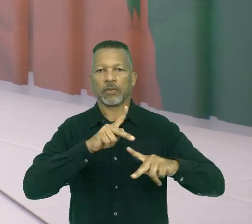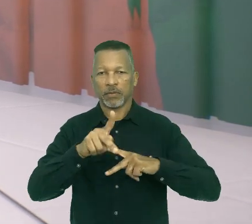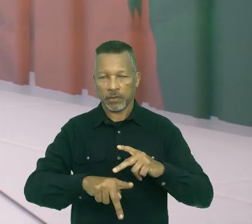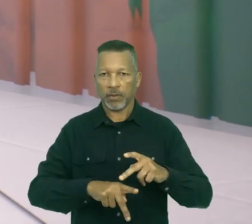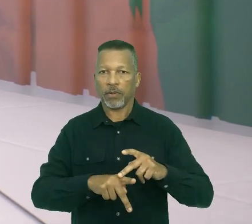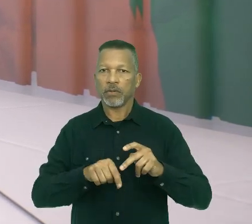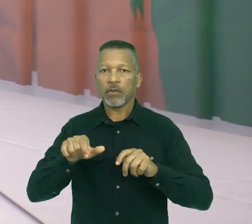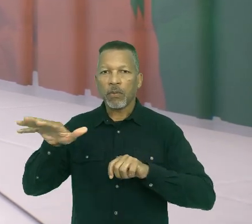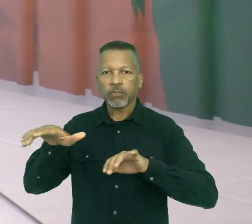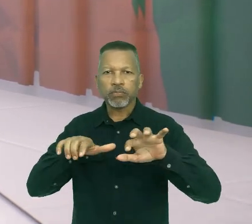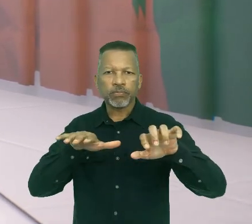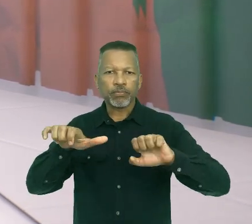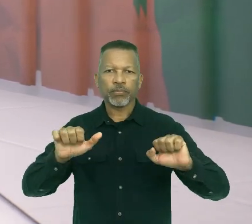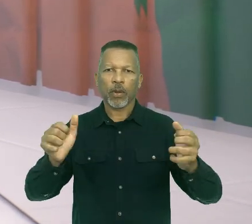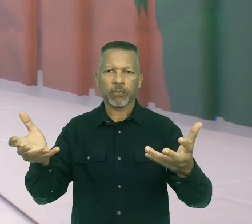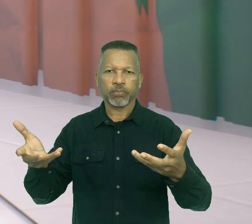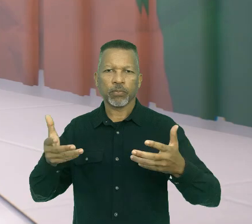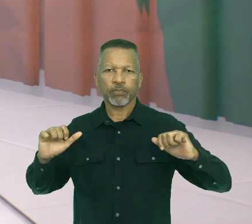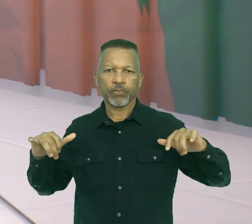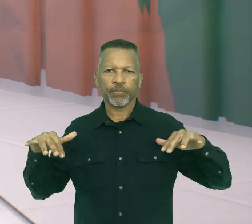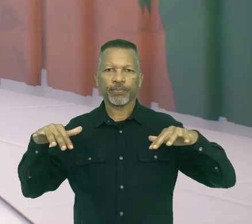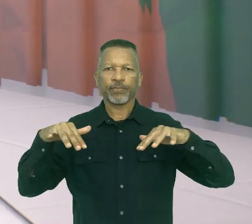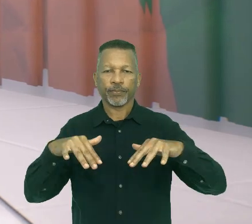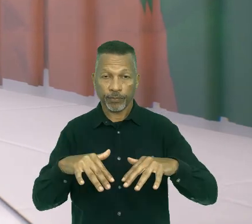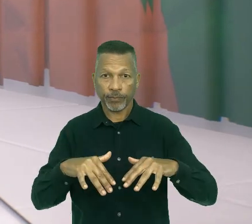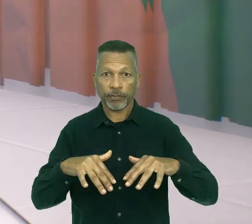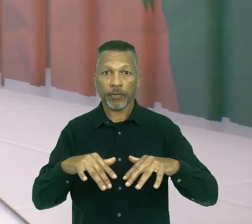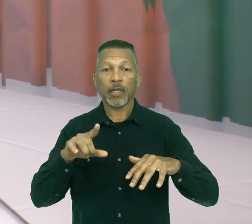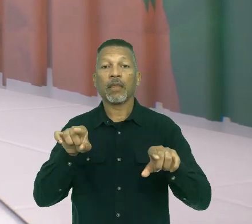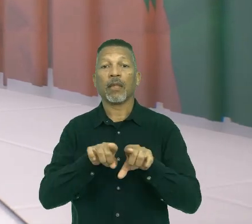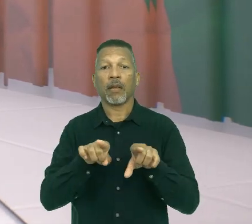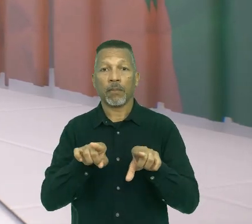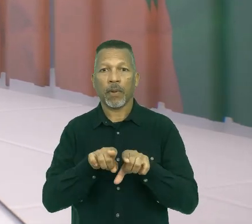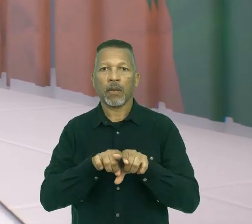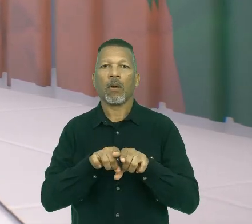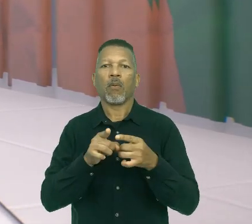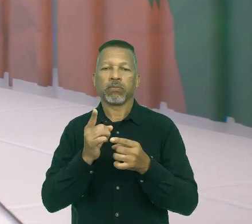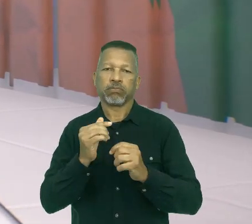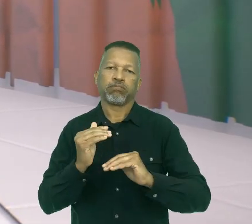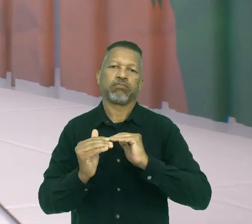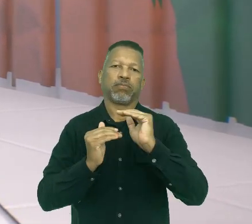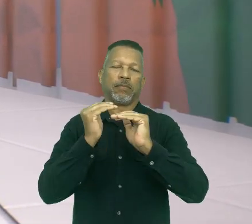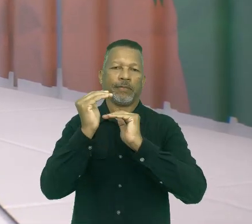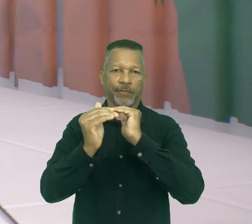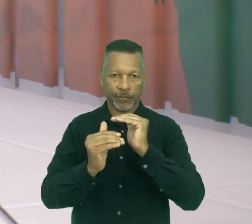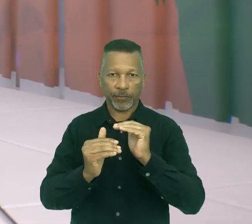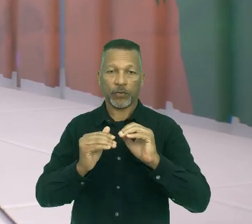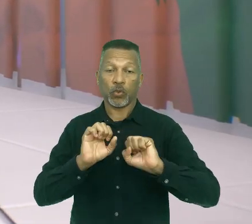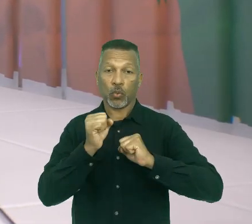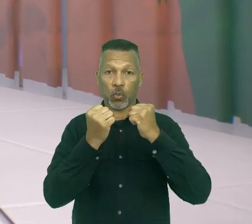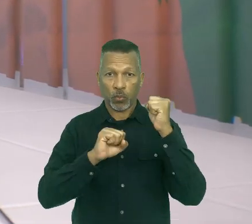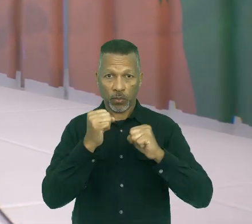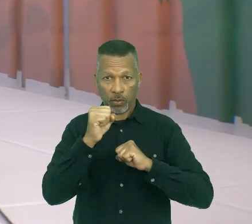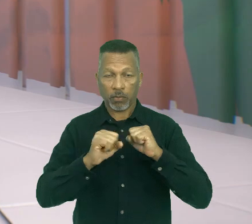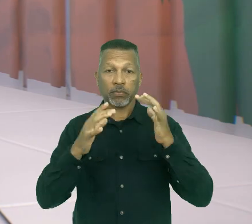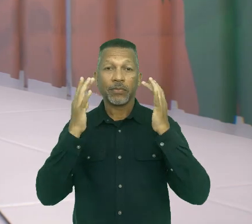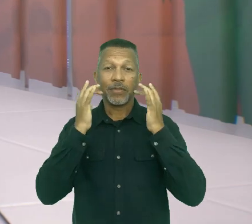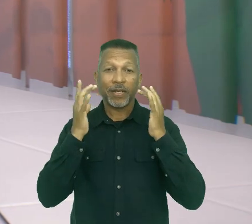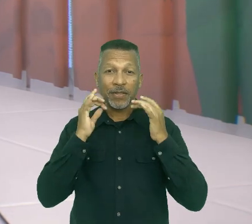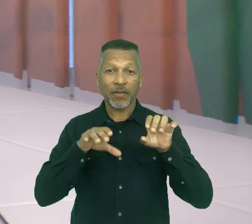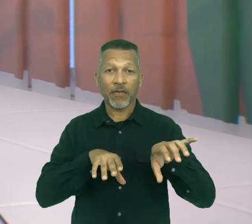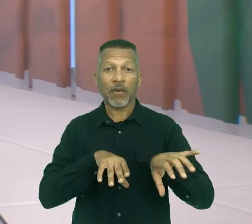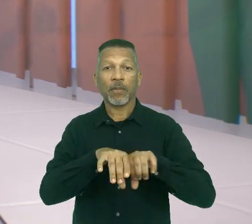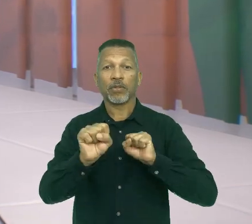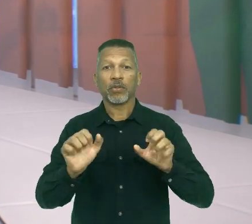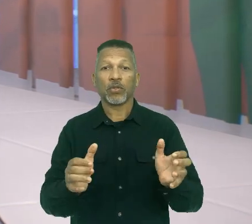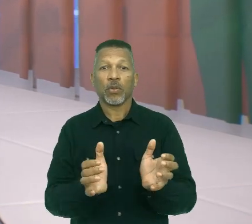atraindo pessoas de várias regiões. Paralelamente ao desenvolvimento estrutural, o teatro e a formação de